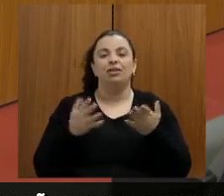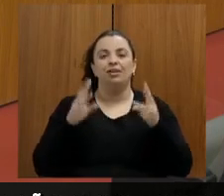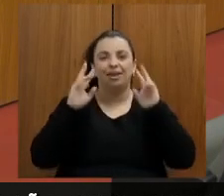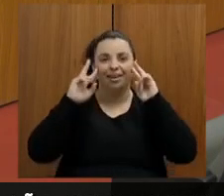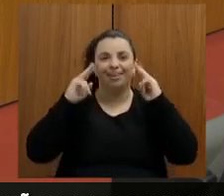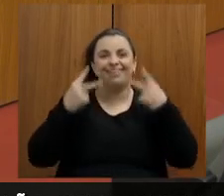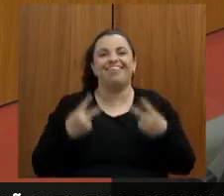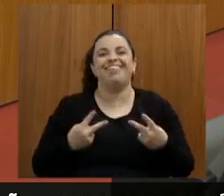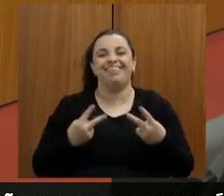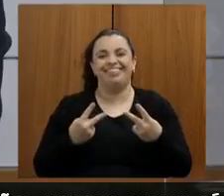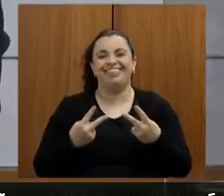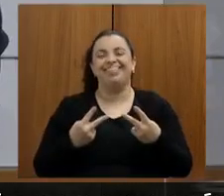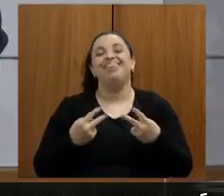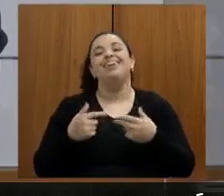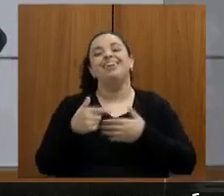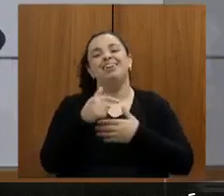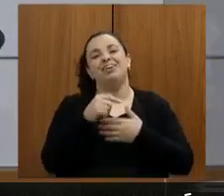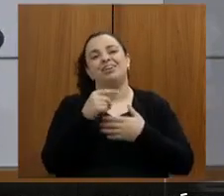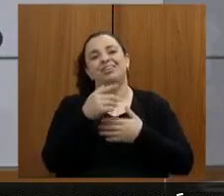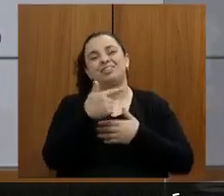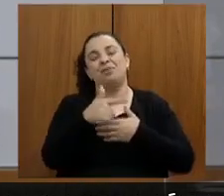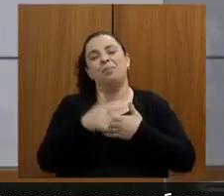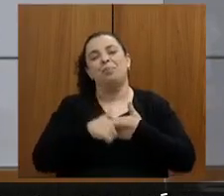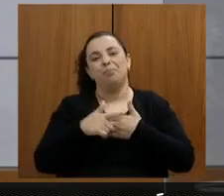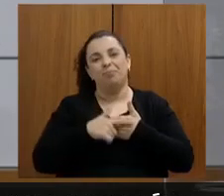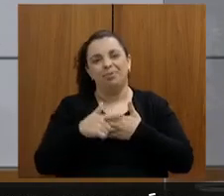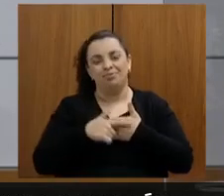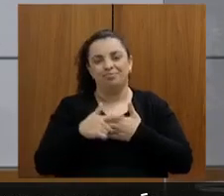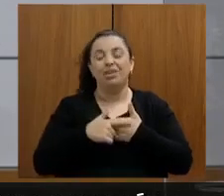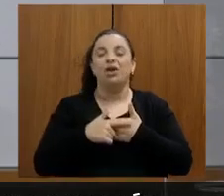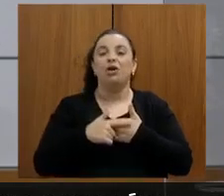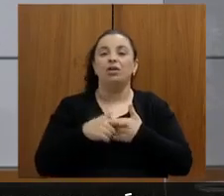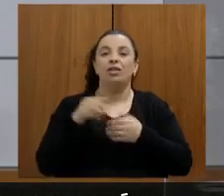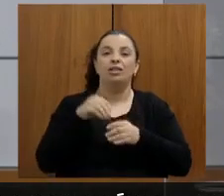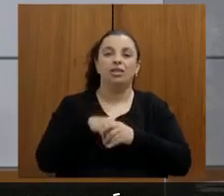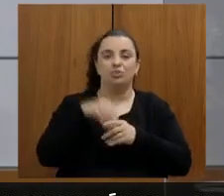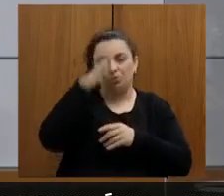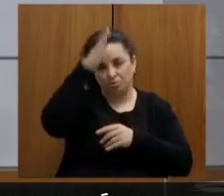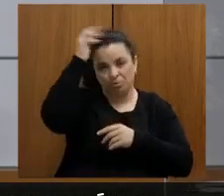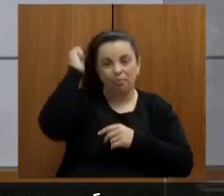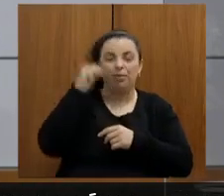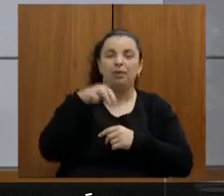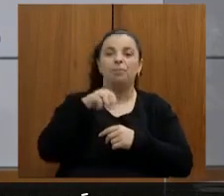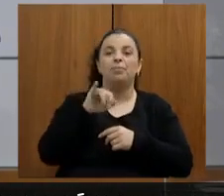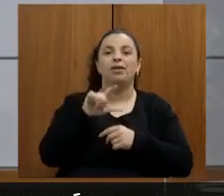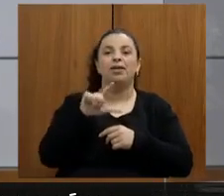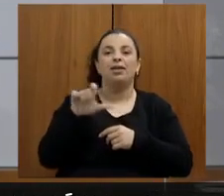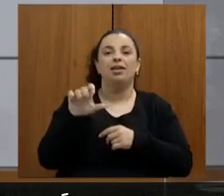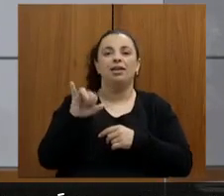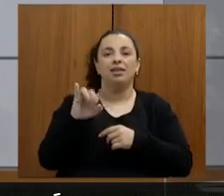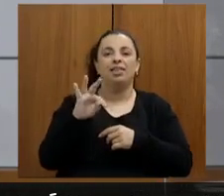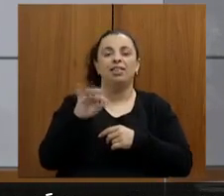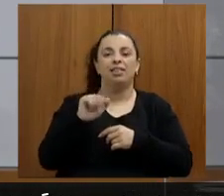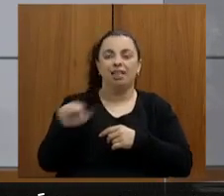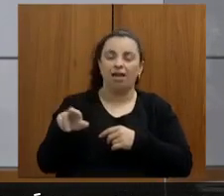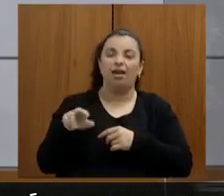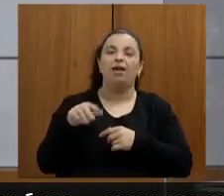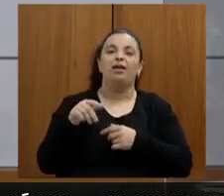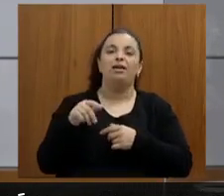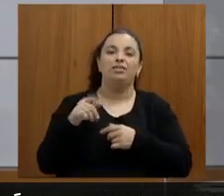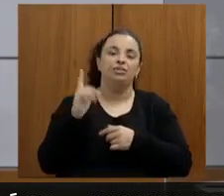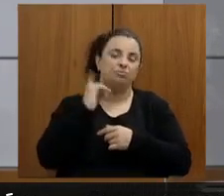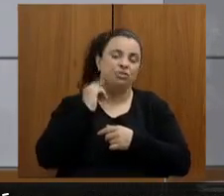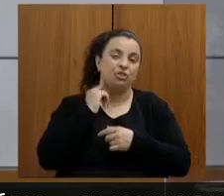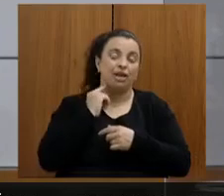papel tão fundamental dos Bombeiros Militares de Minas Gerais nesse tempo a coragem não é E aí